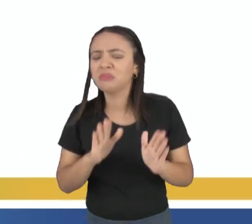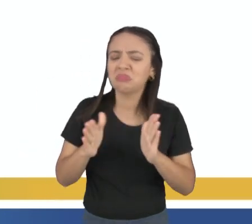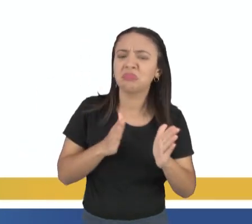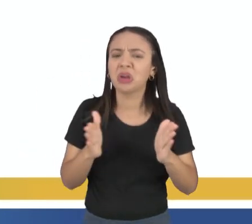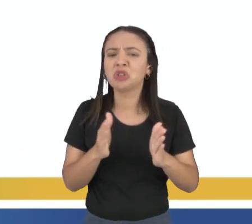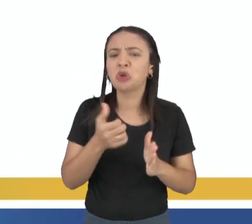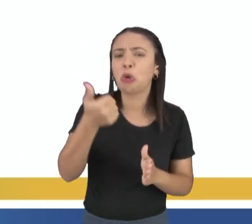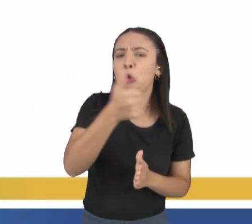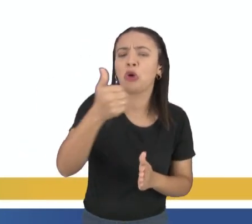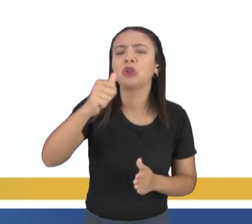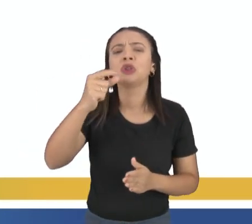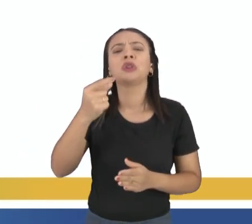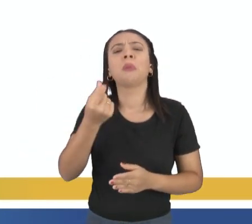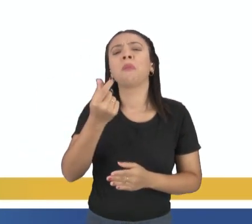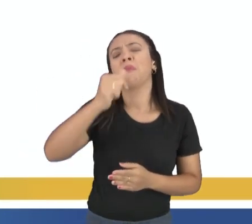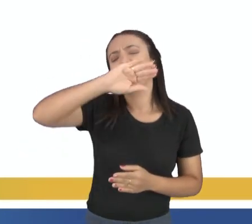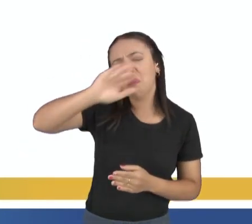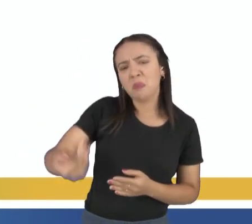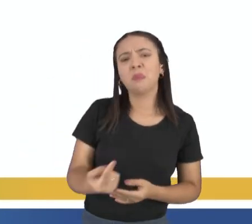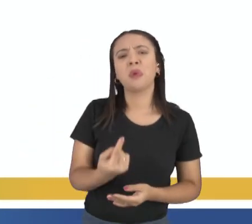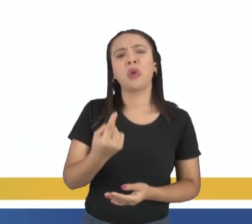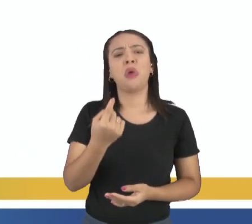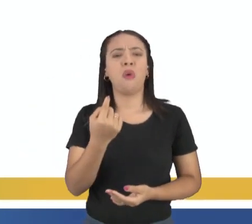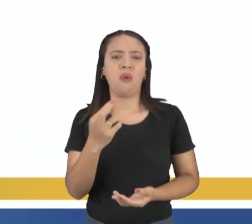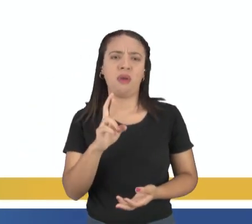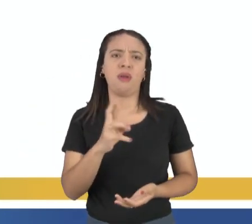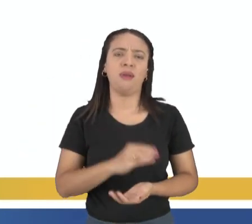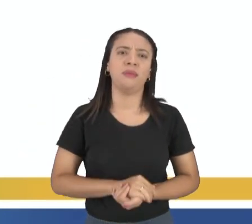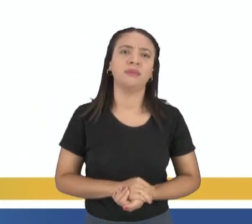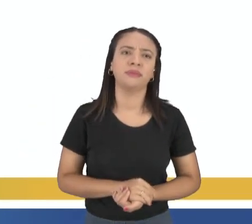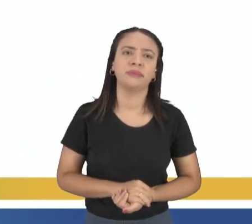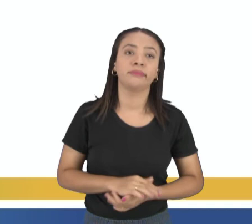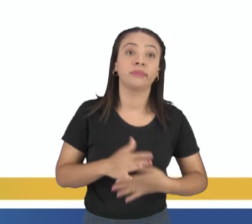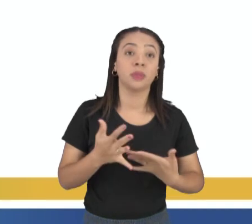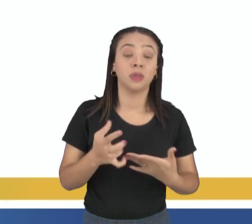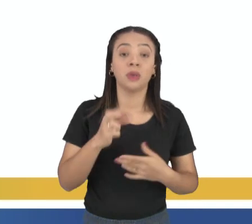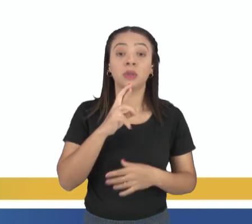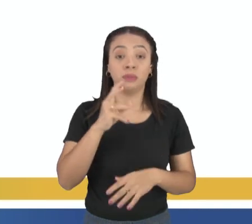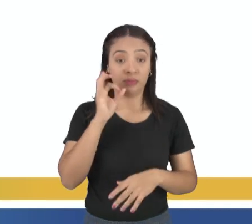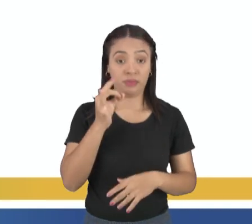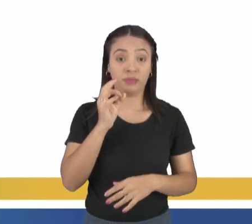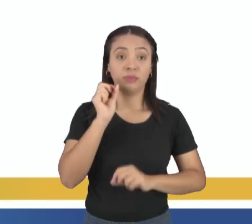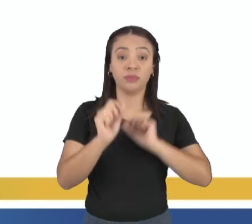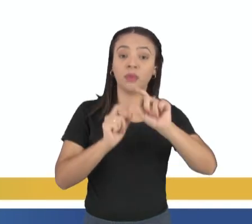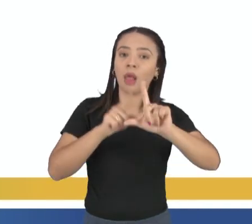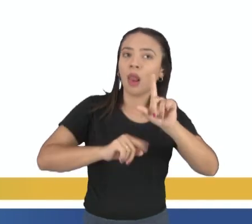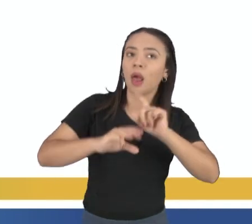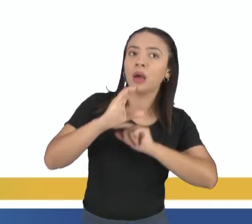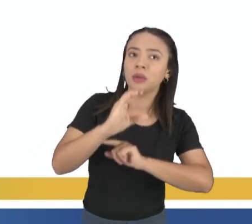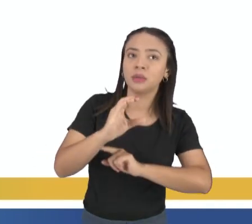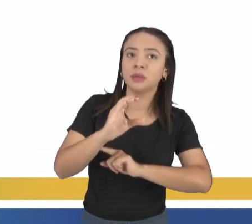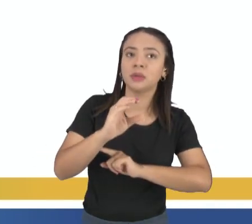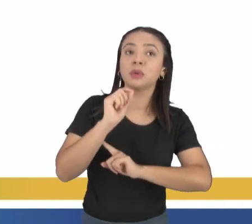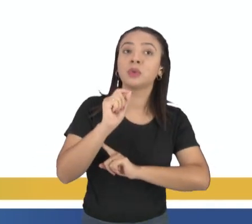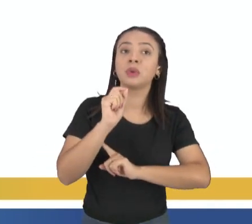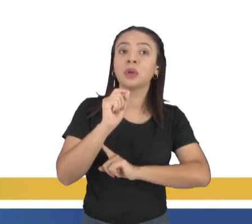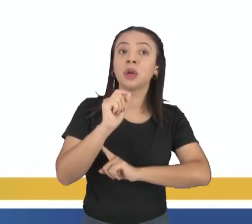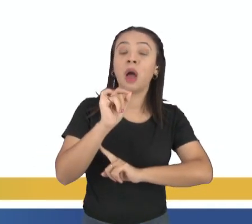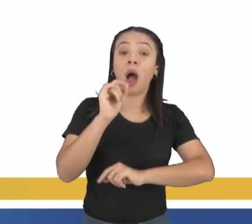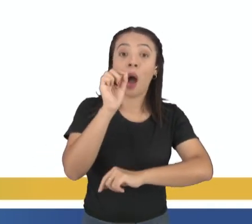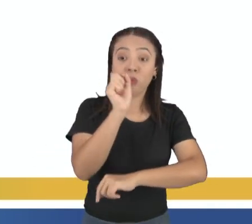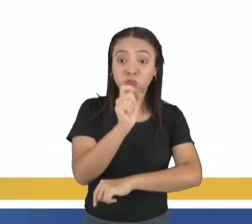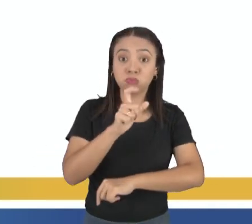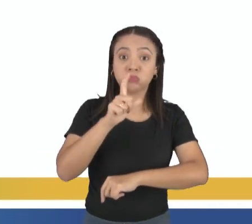reais. Então não foi em 2016, foi em 2018. Então a resposta correta, de fato, é a letra C, que fala o seguinte: